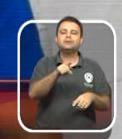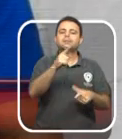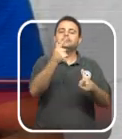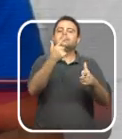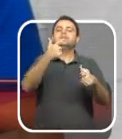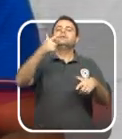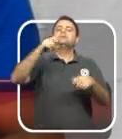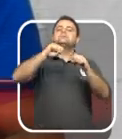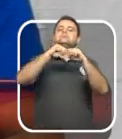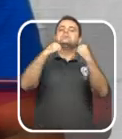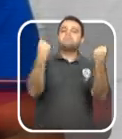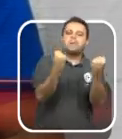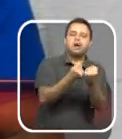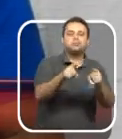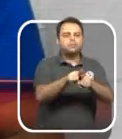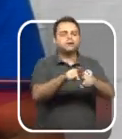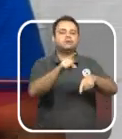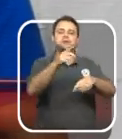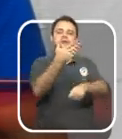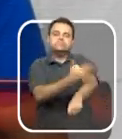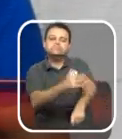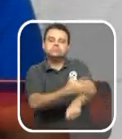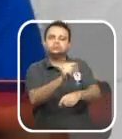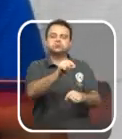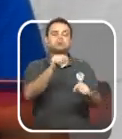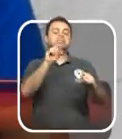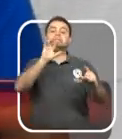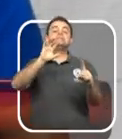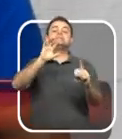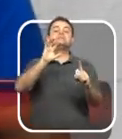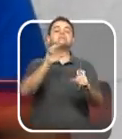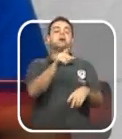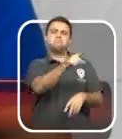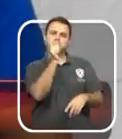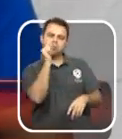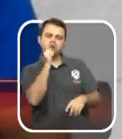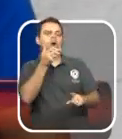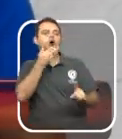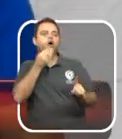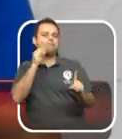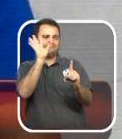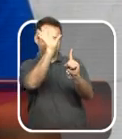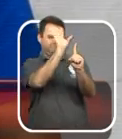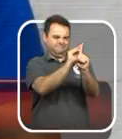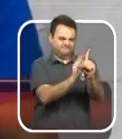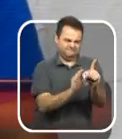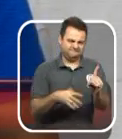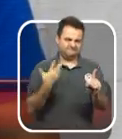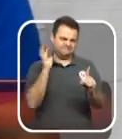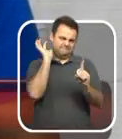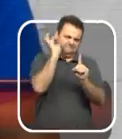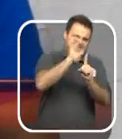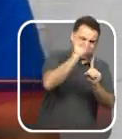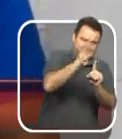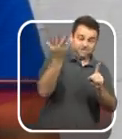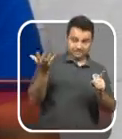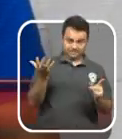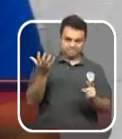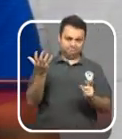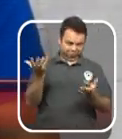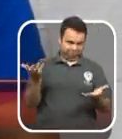assédio, né? Que a Escola do Legislativo fez treinamentos em relação aos funcionários e público externo